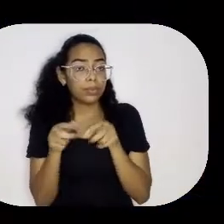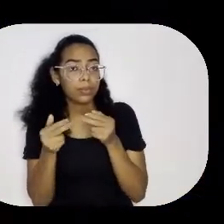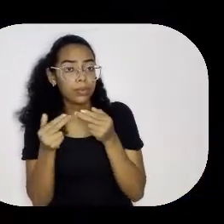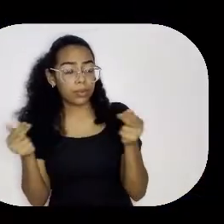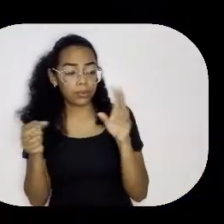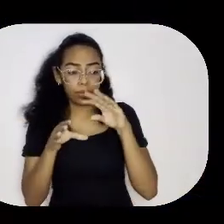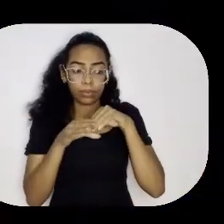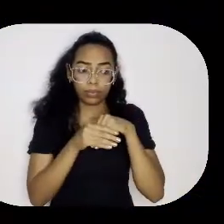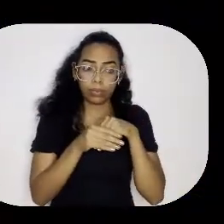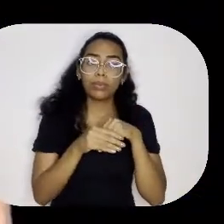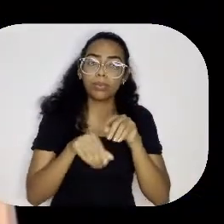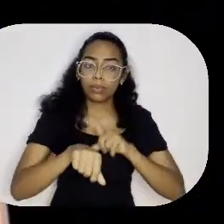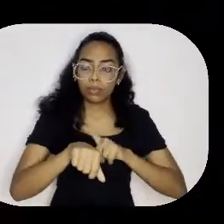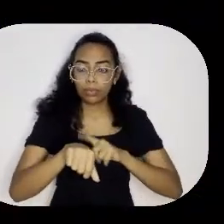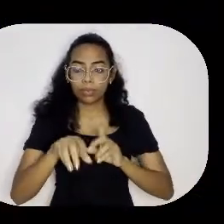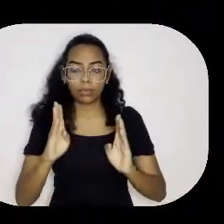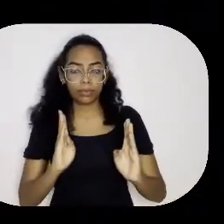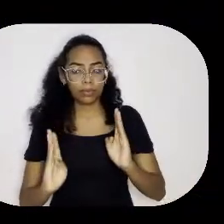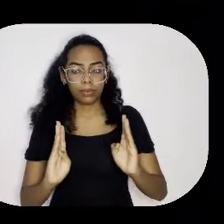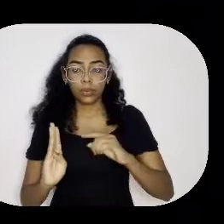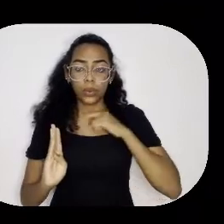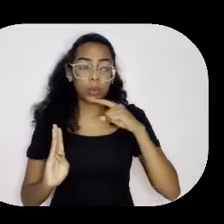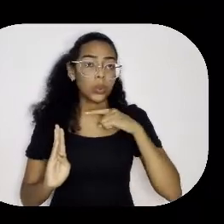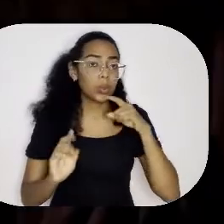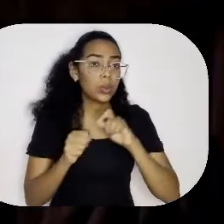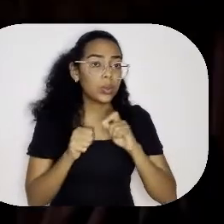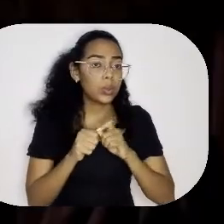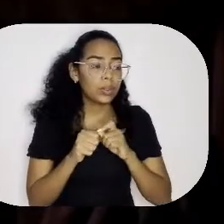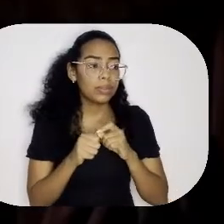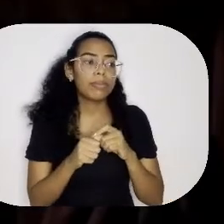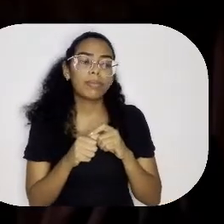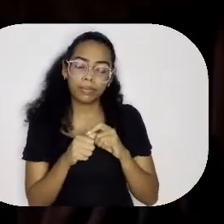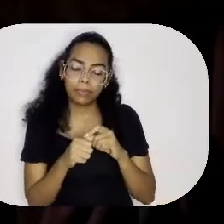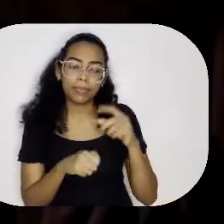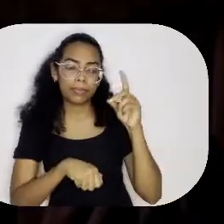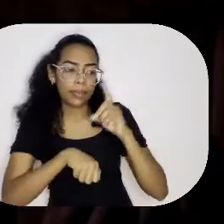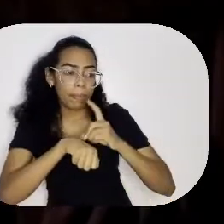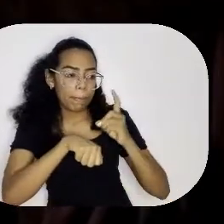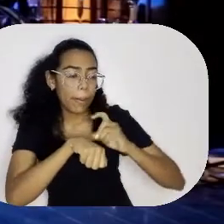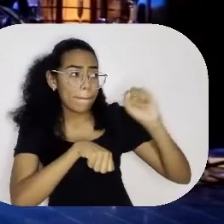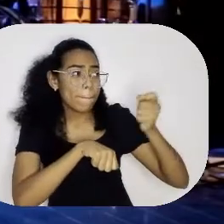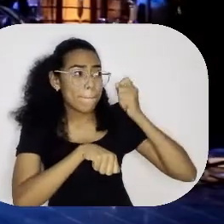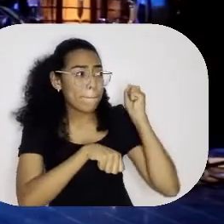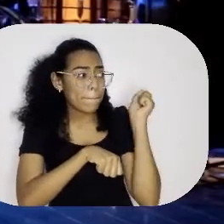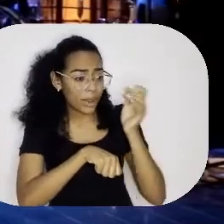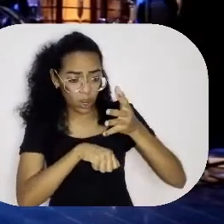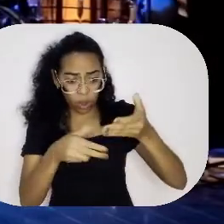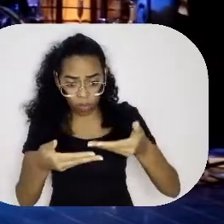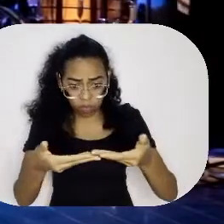a fadiga do tempo não me fez jogar uma pedra no seu